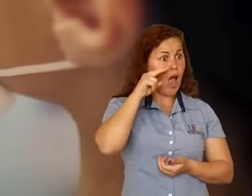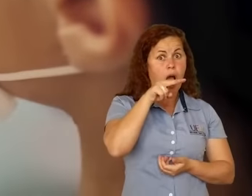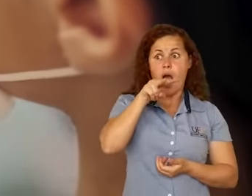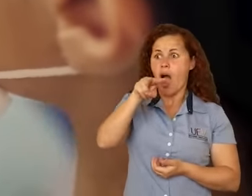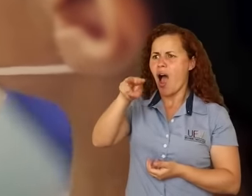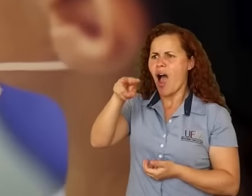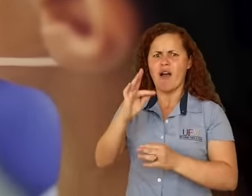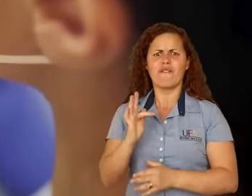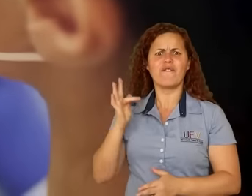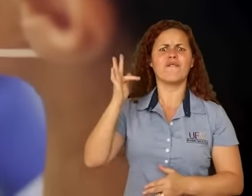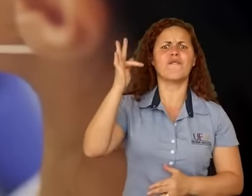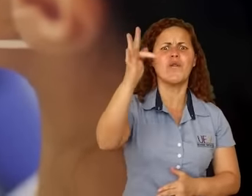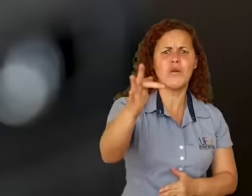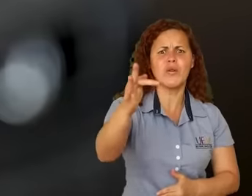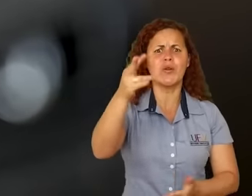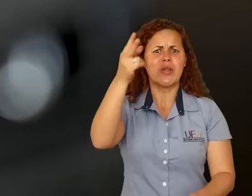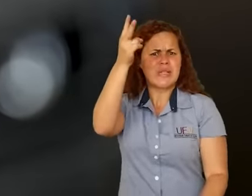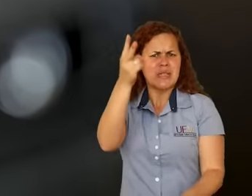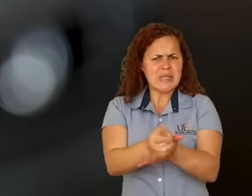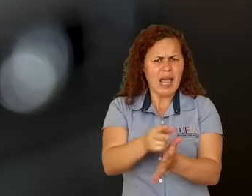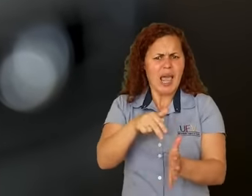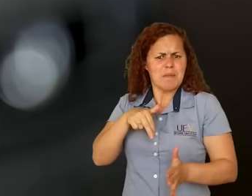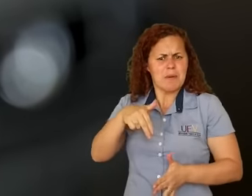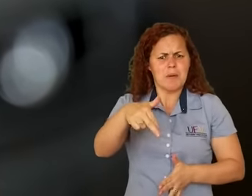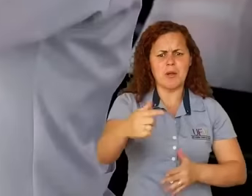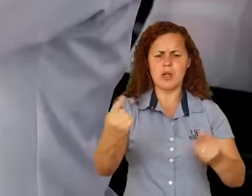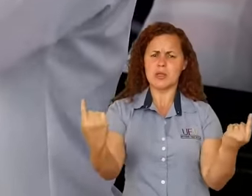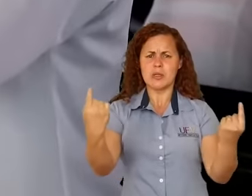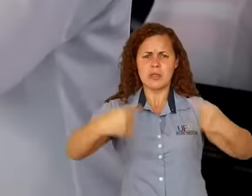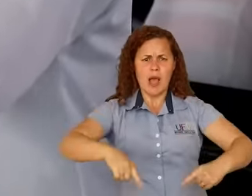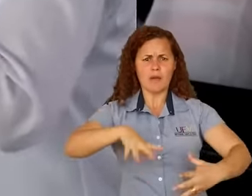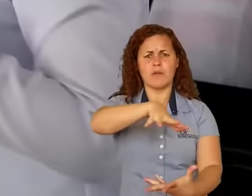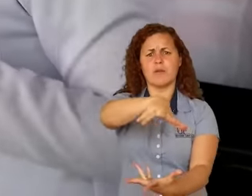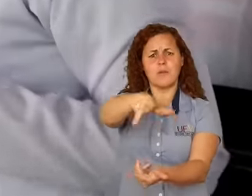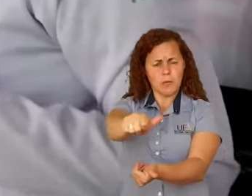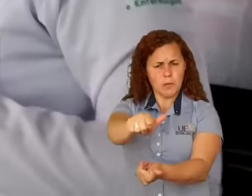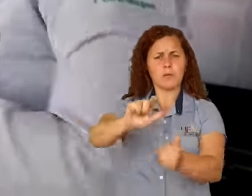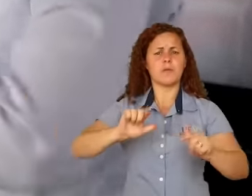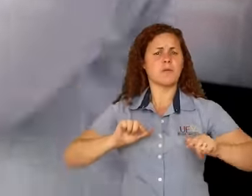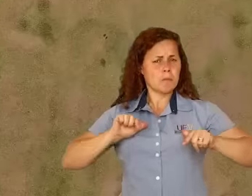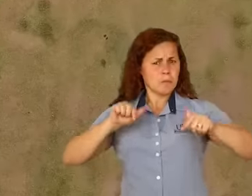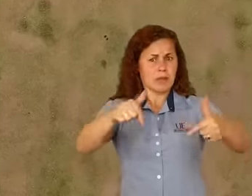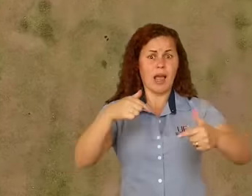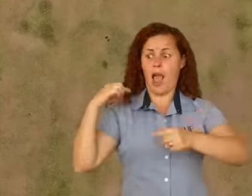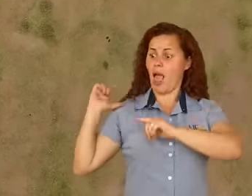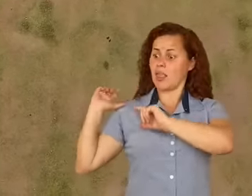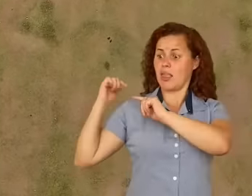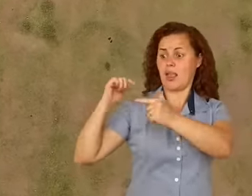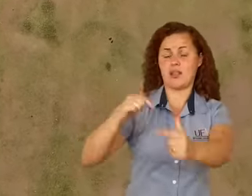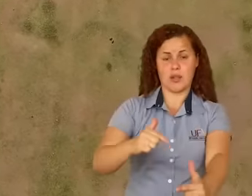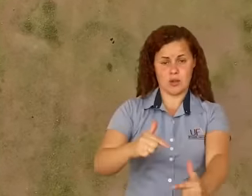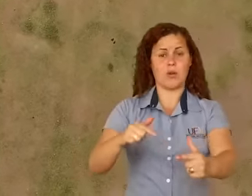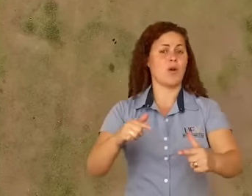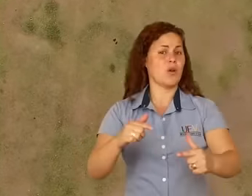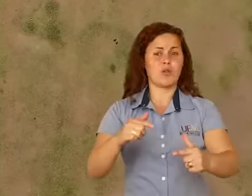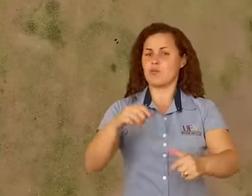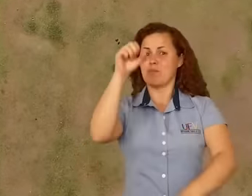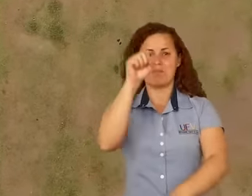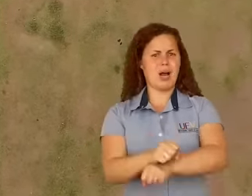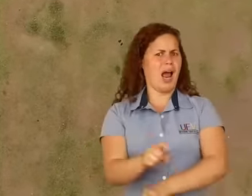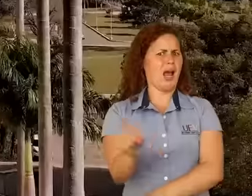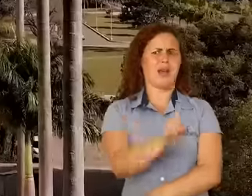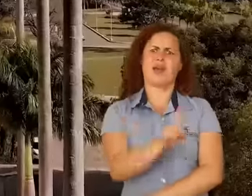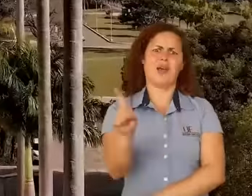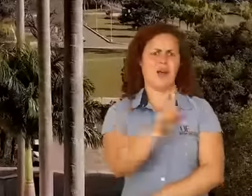Olhamos para o futuro, sempre prontos para os desafios do mundo. E nossa trajetória não nos deixa